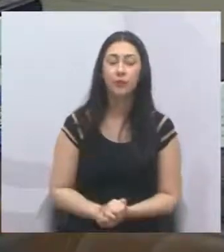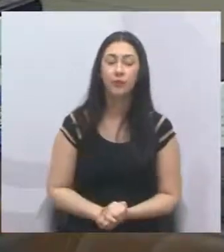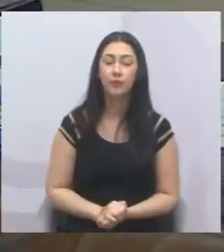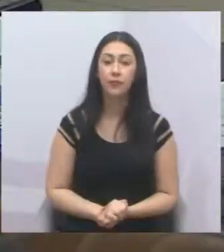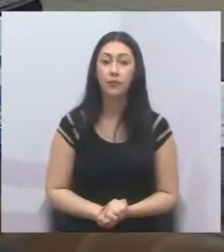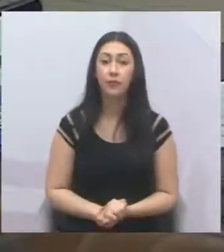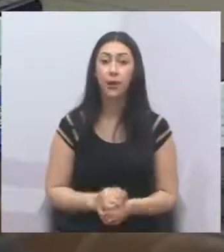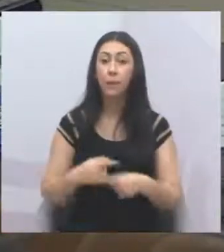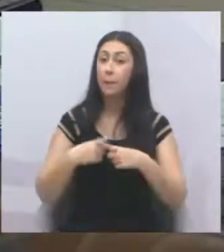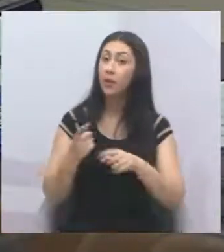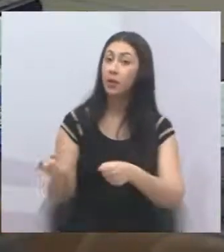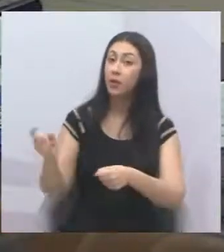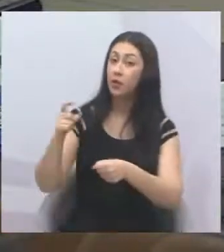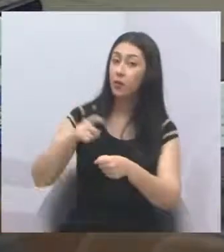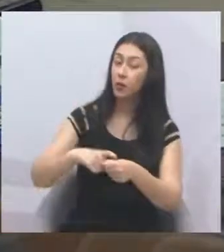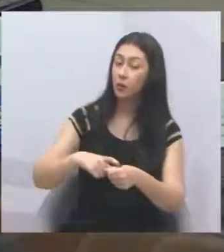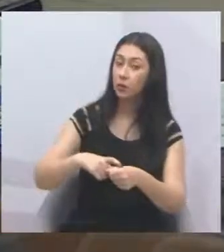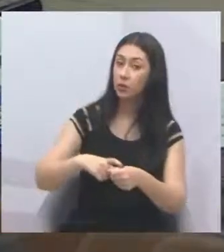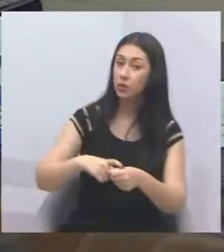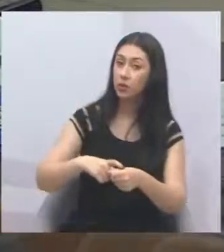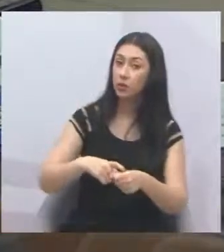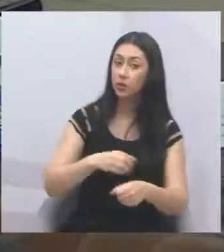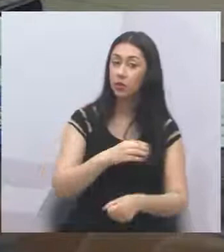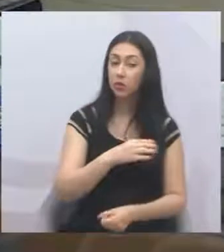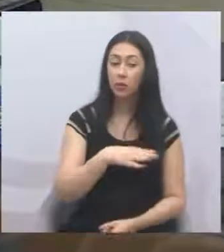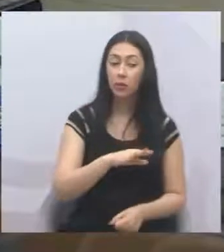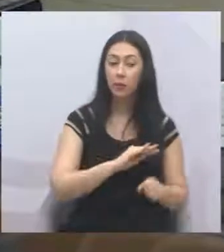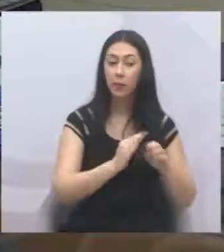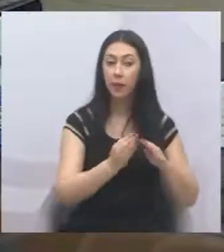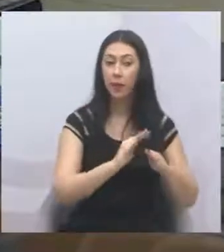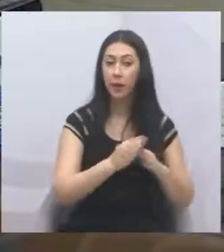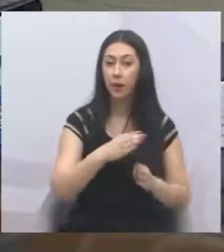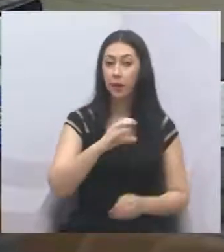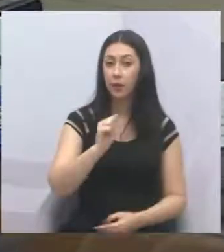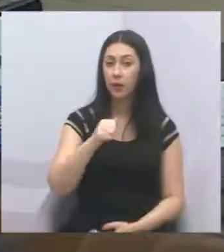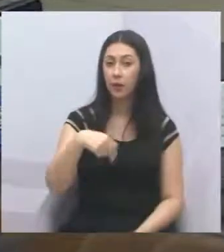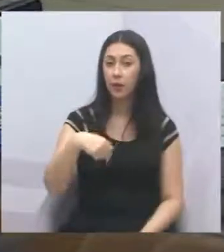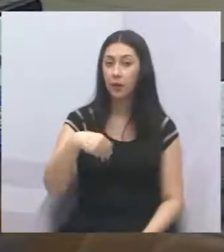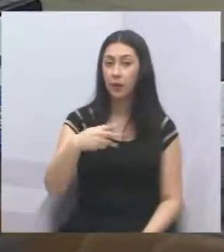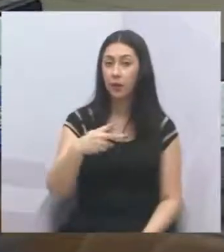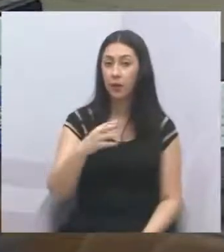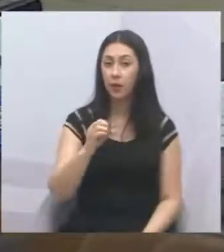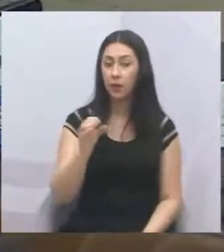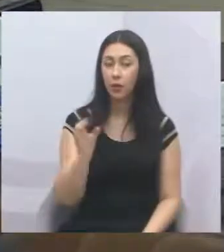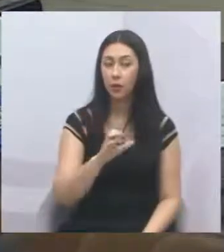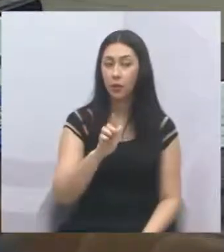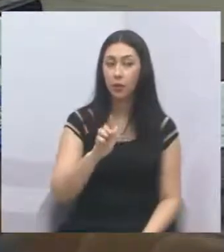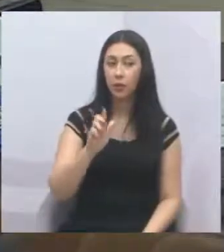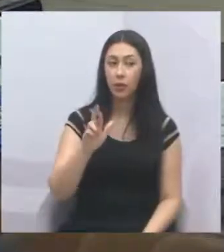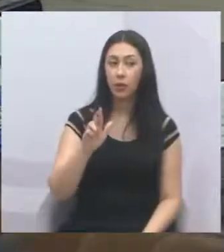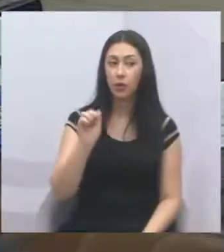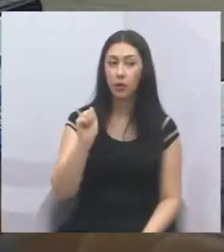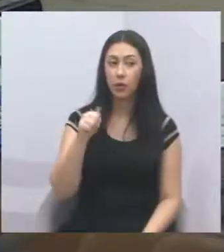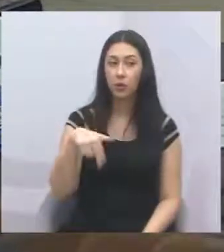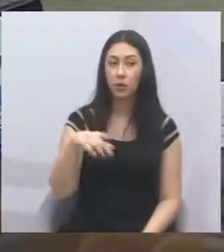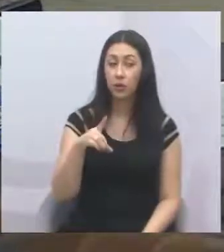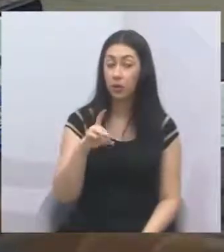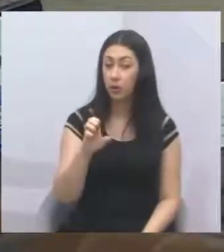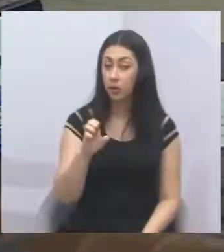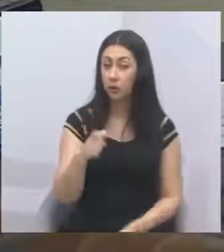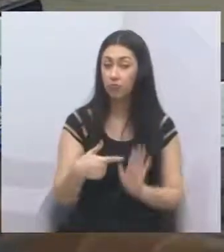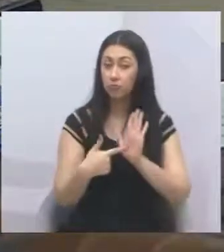volta, sai do Campo Grande ao ponto final do Parque da Cidade. Está